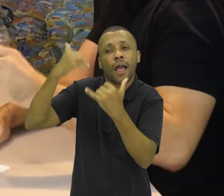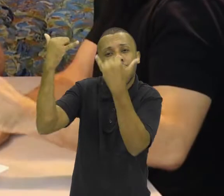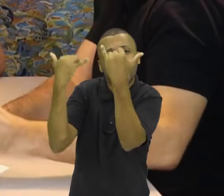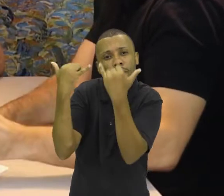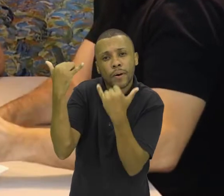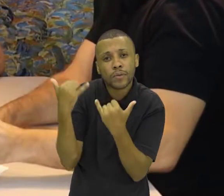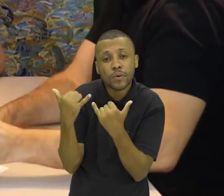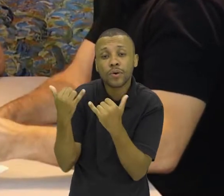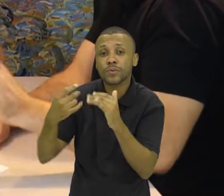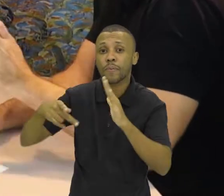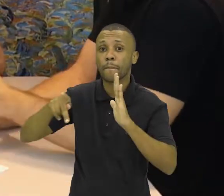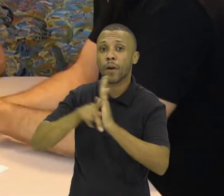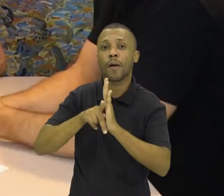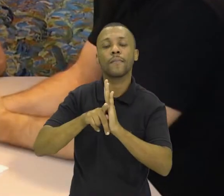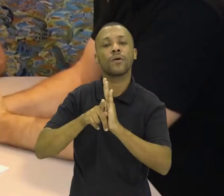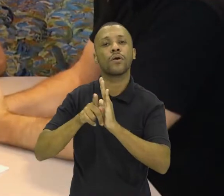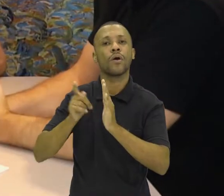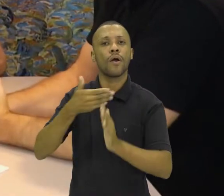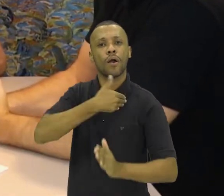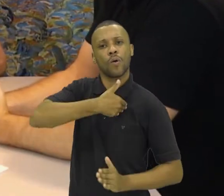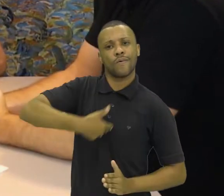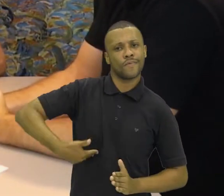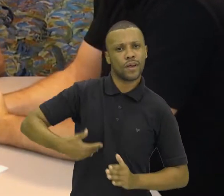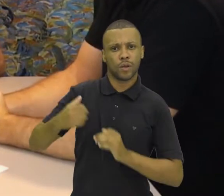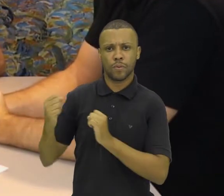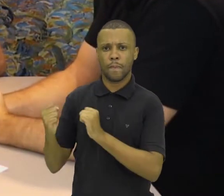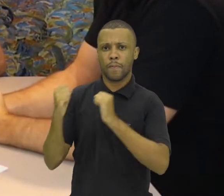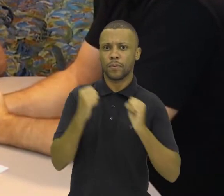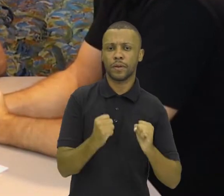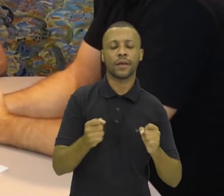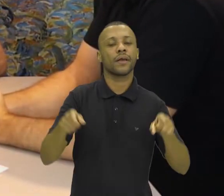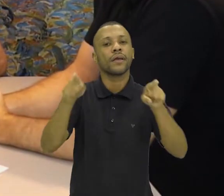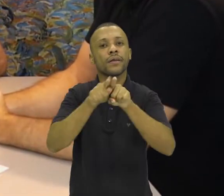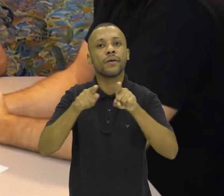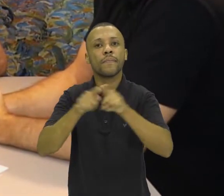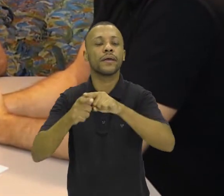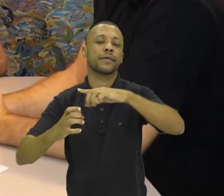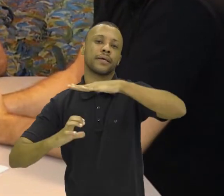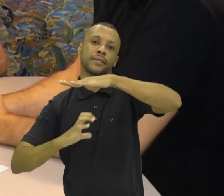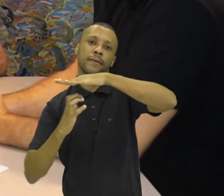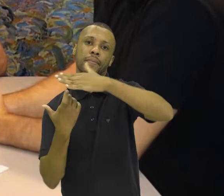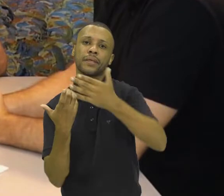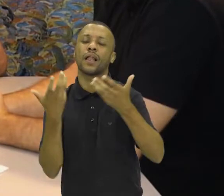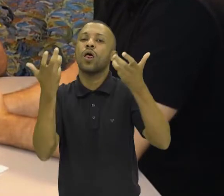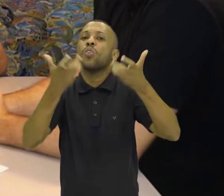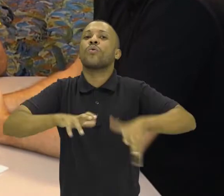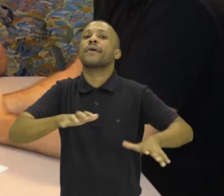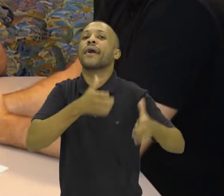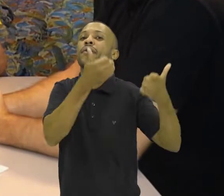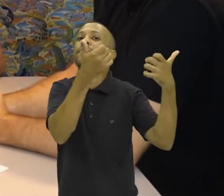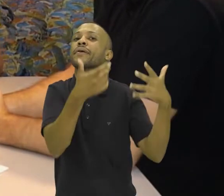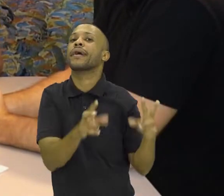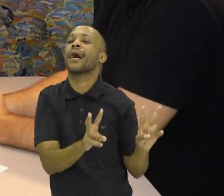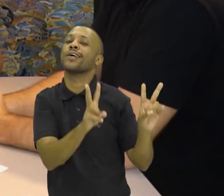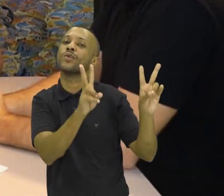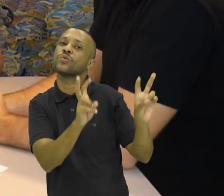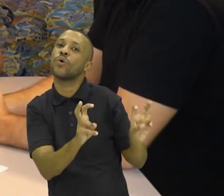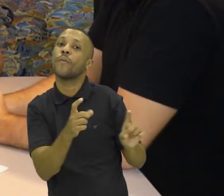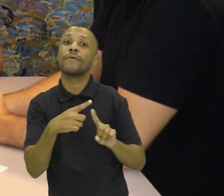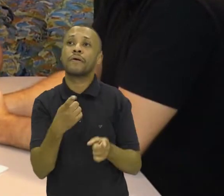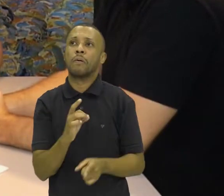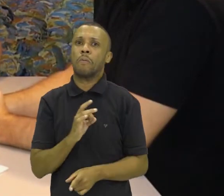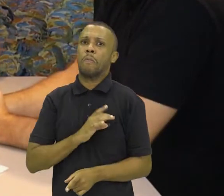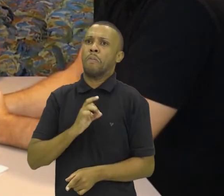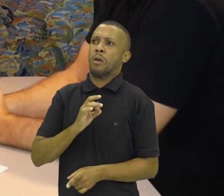imensas de obter informações do próprio poder público e das empresas. As empresas meio que se recusam a falar sobre o